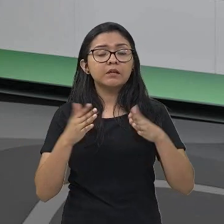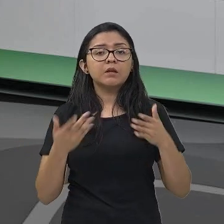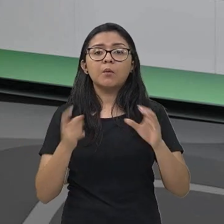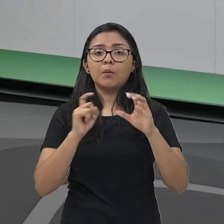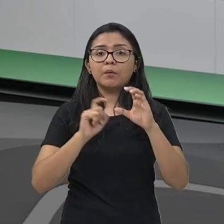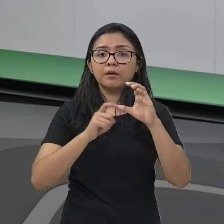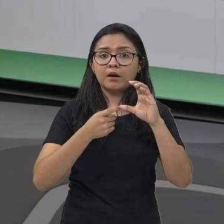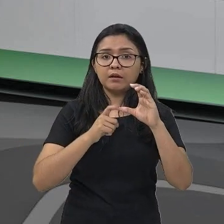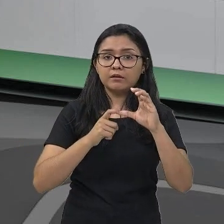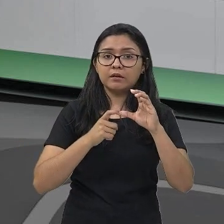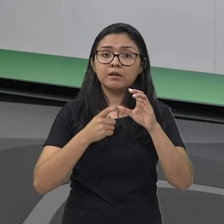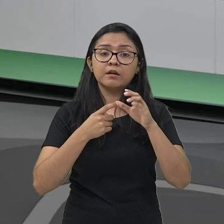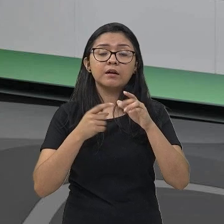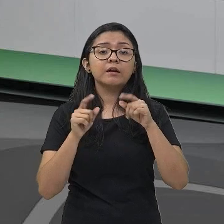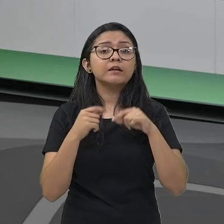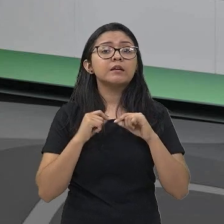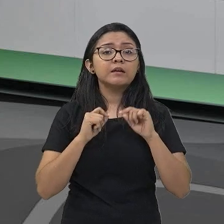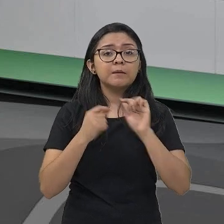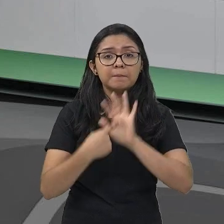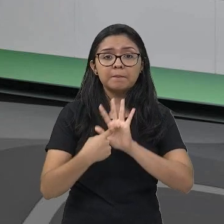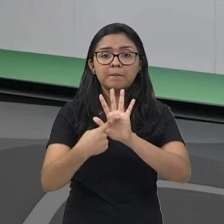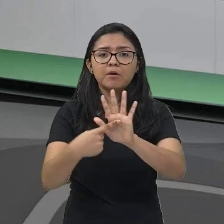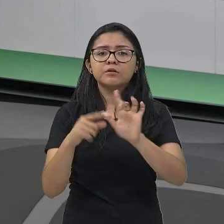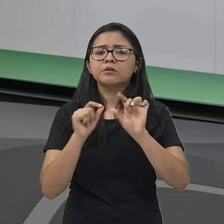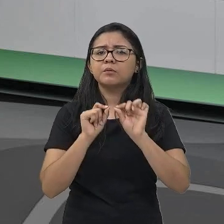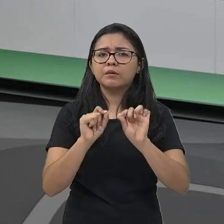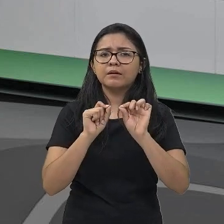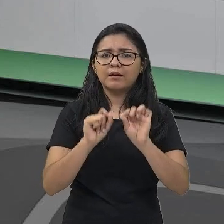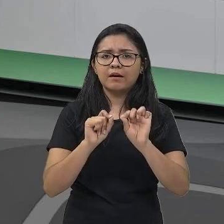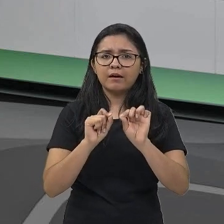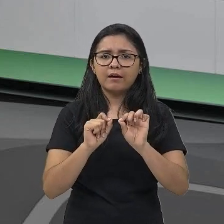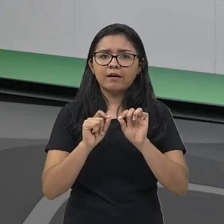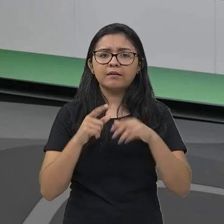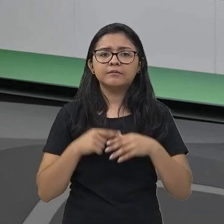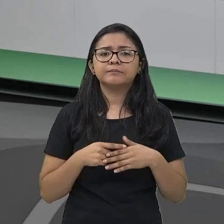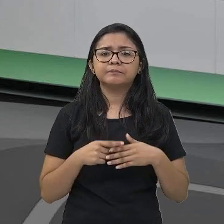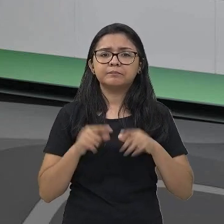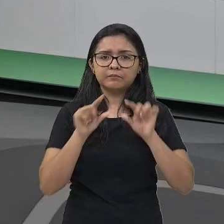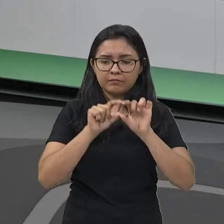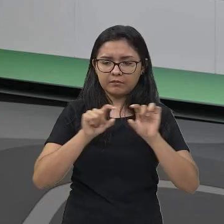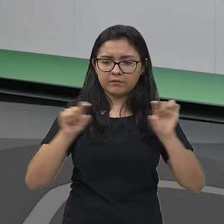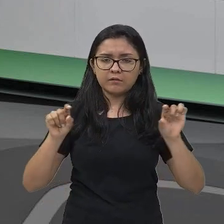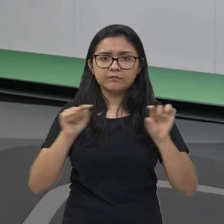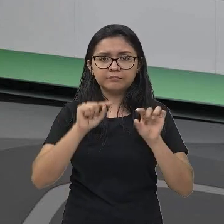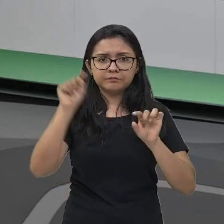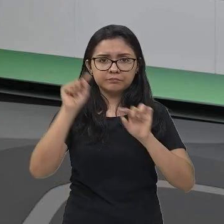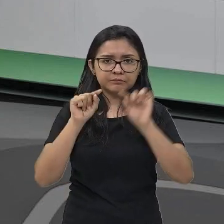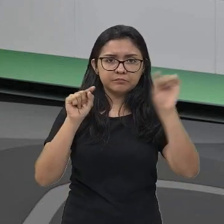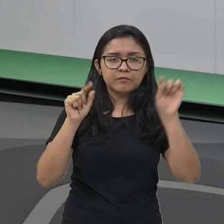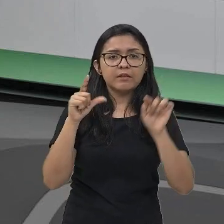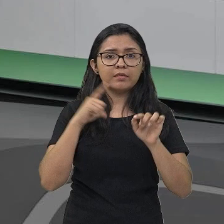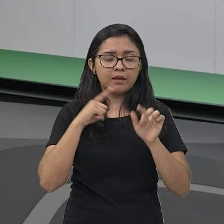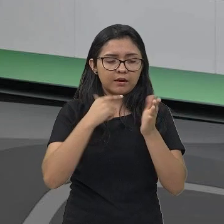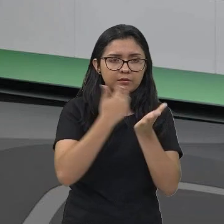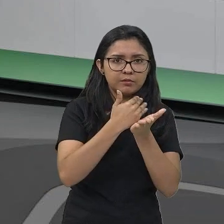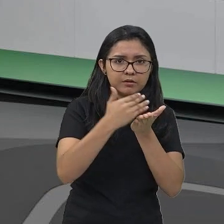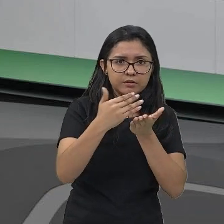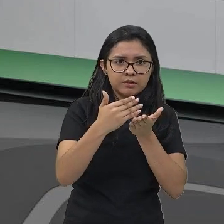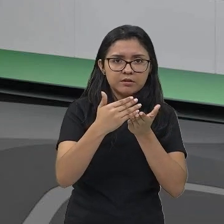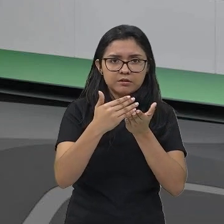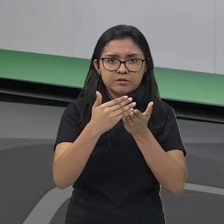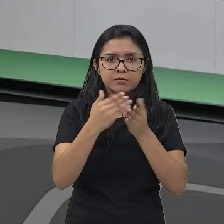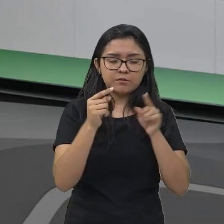apresentam extremidades livres, ou seja, apresentam um início e